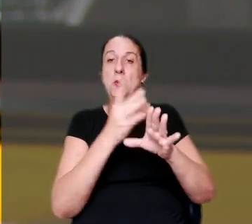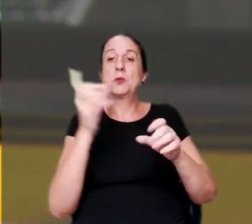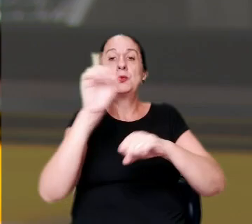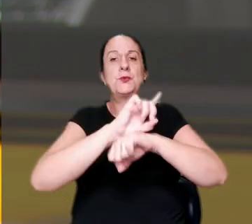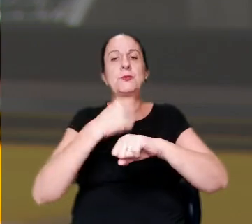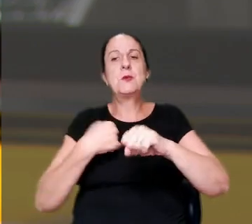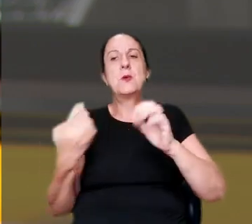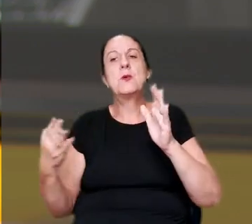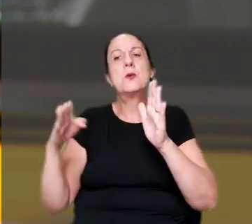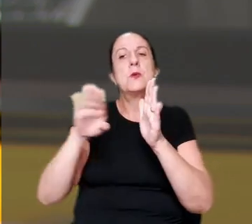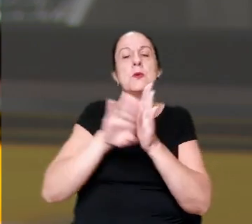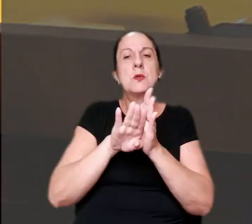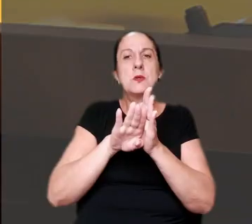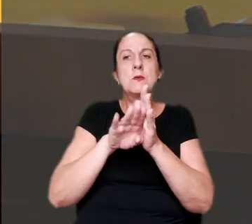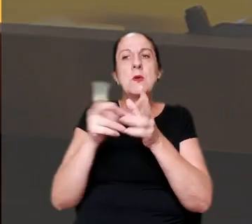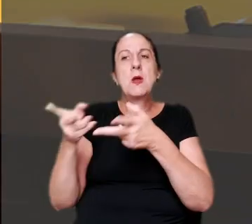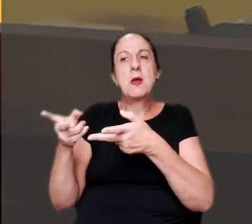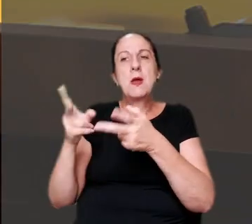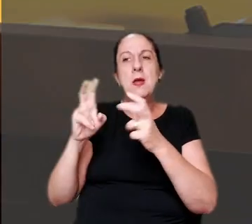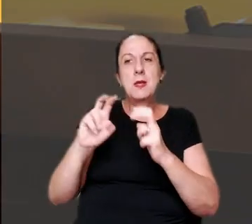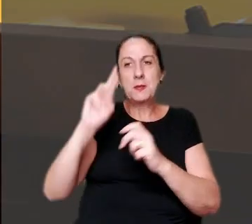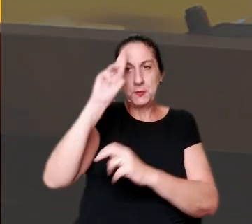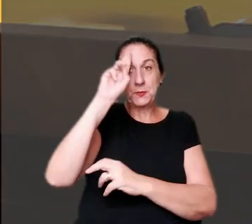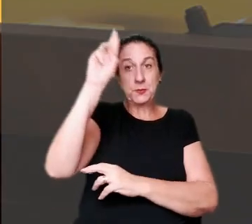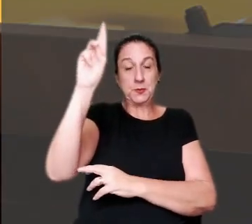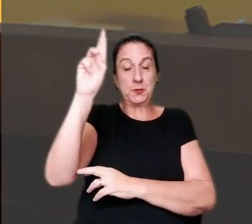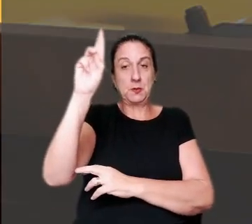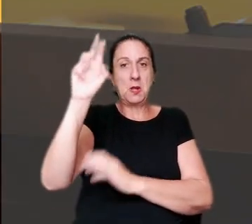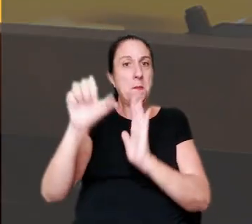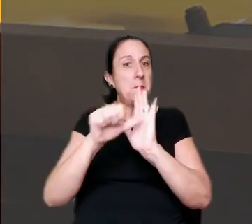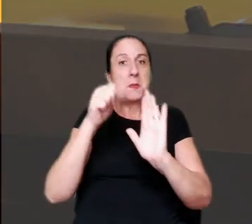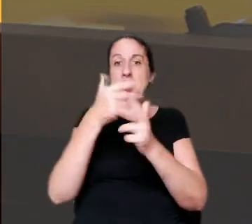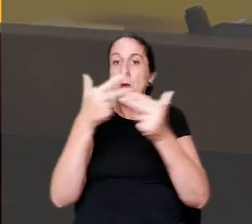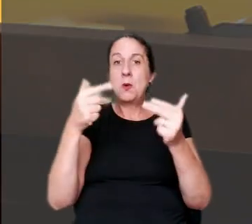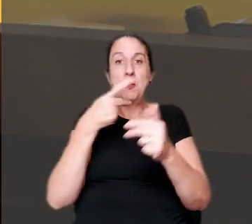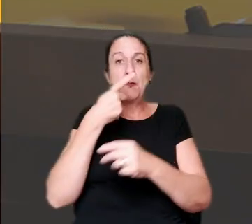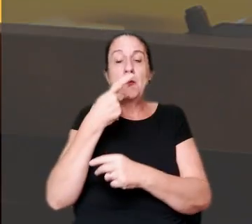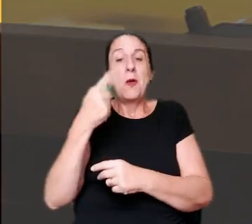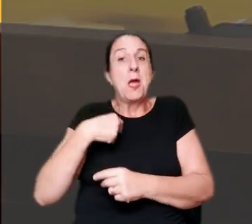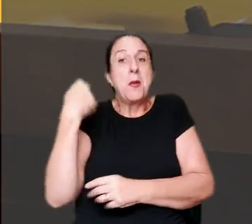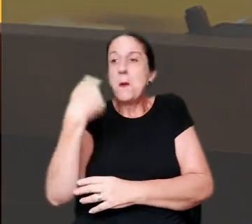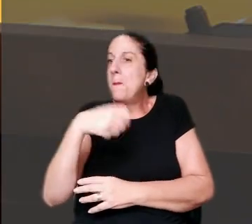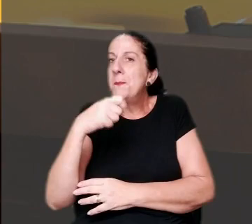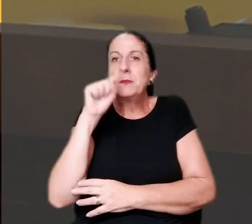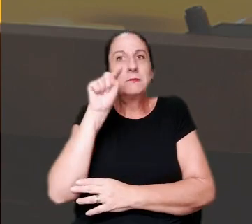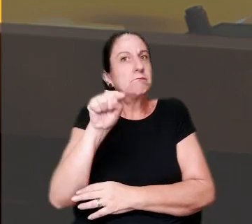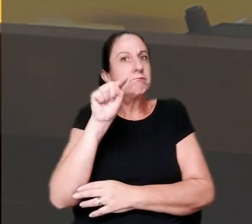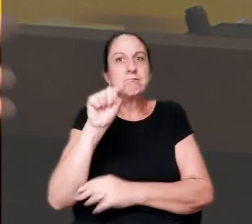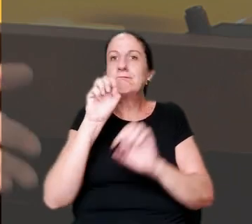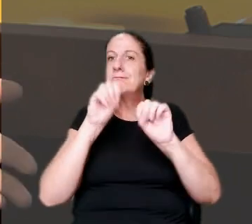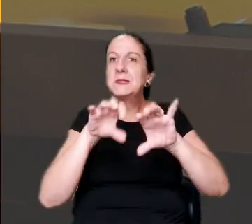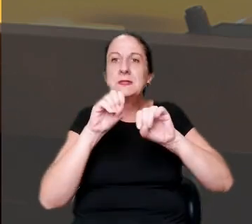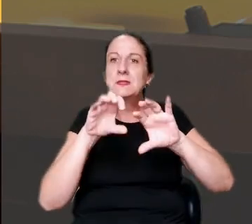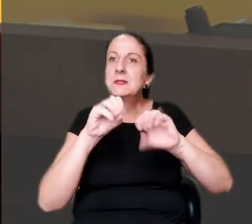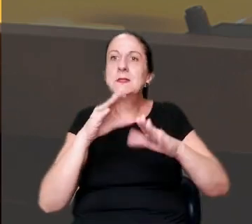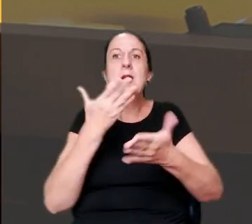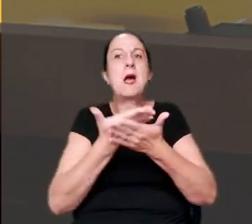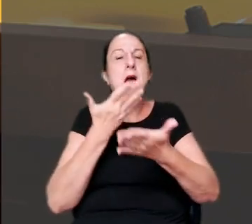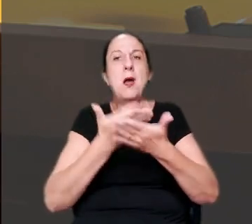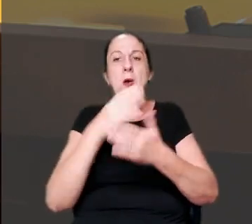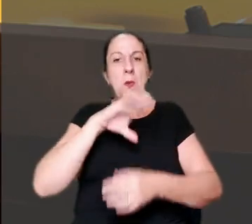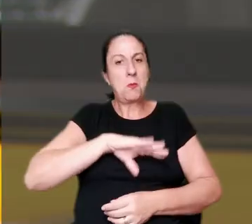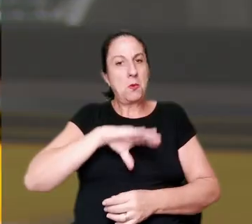lá. No dia que eu cheguei, eu fui recepcionado pela diretora do ginásio. A primeira coisa que ela disse: estou precisando do senhor para dar